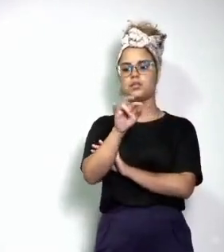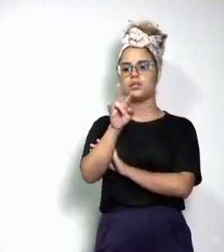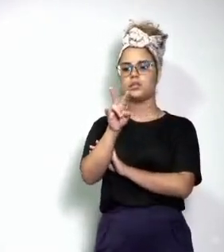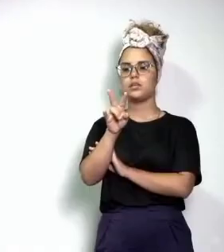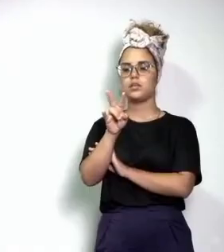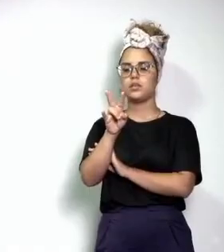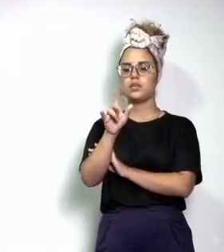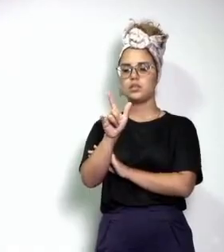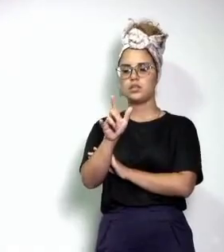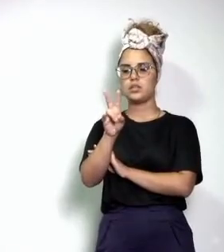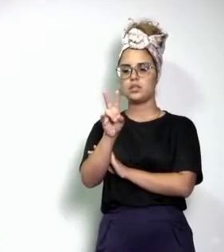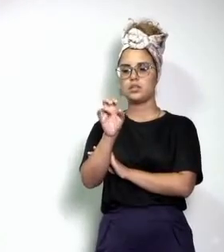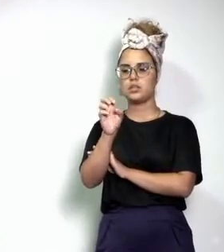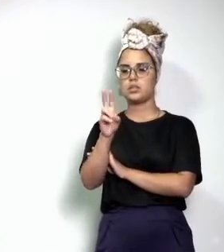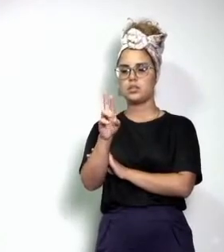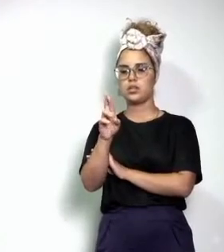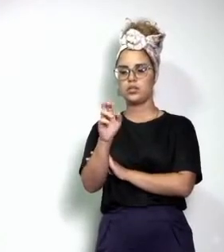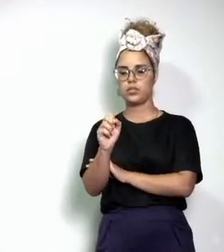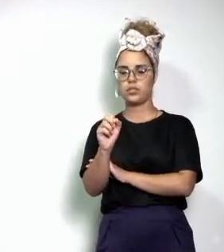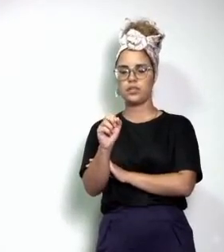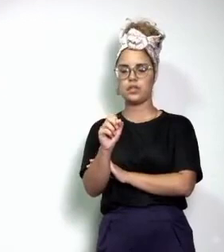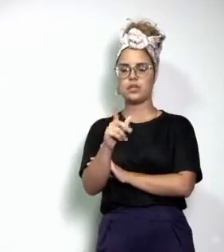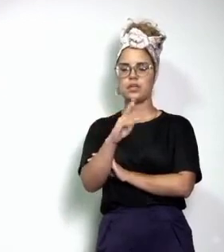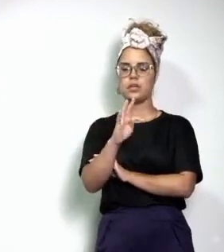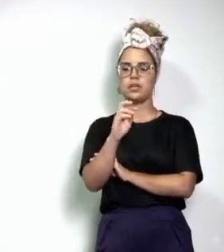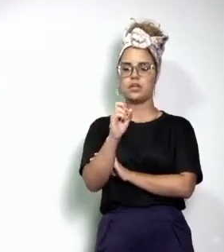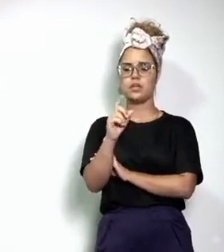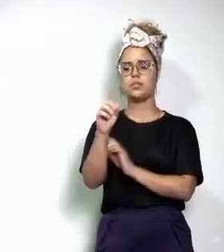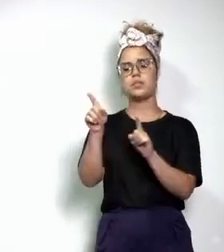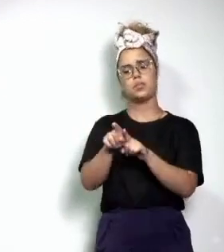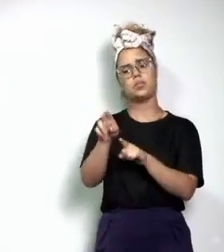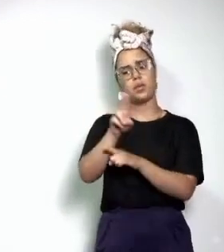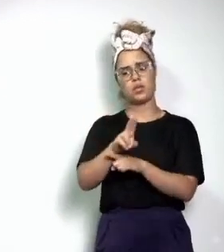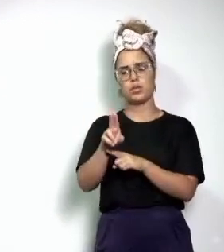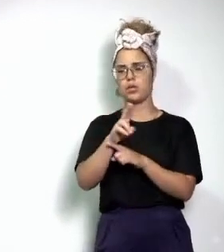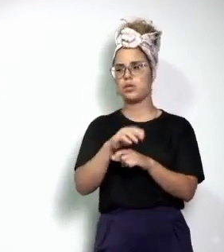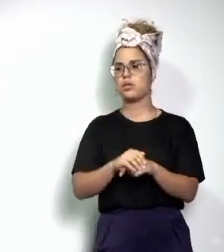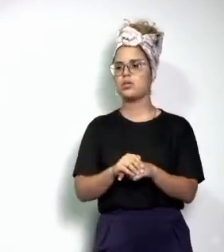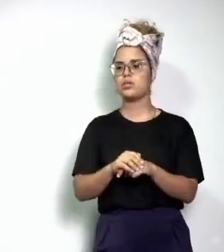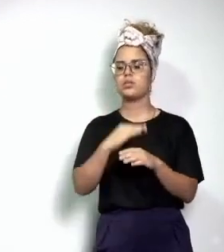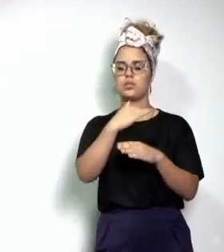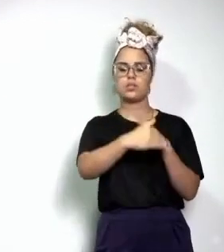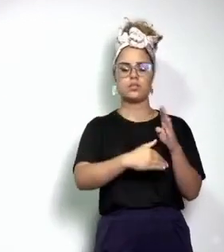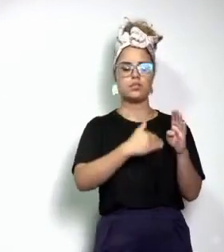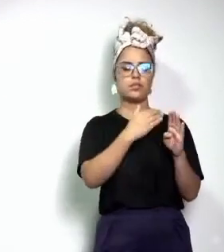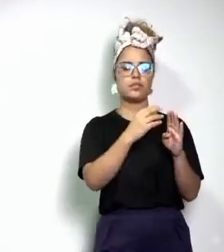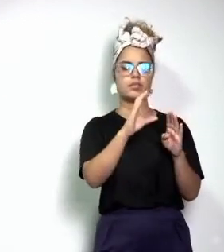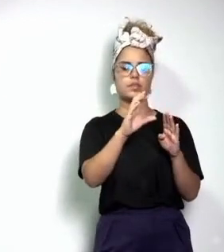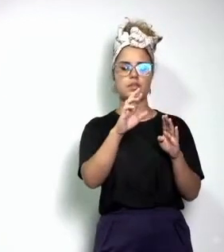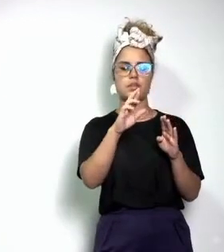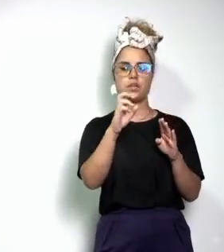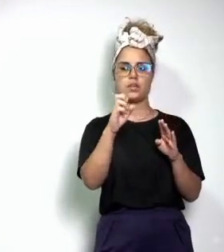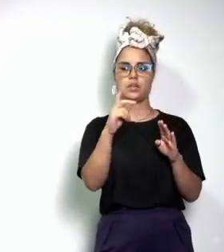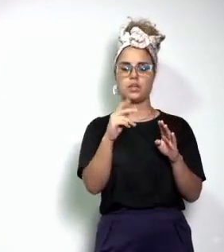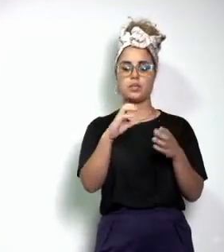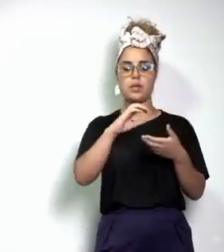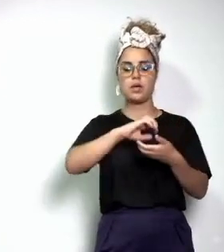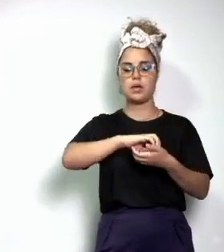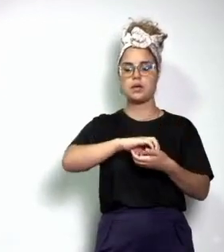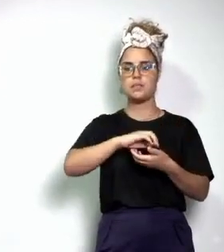tanto uma demanda da fotografia, necessariamente. Fita crepe, fita dupla face, o velcro,